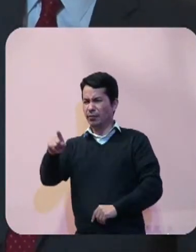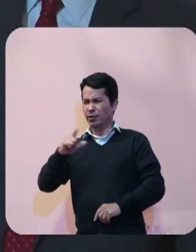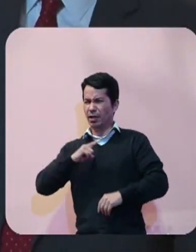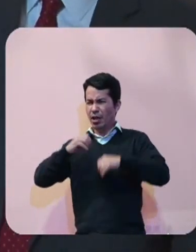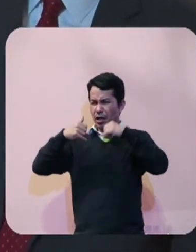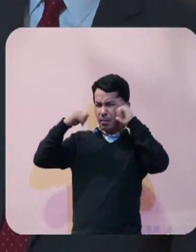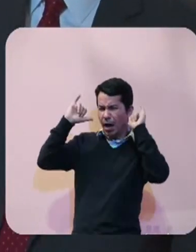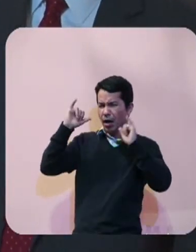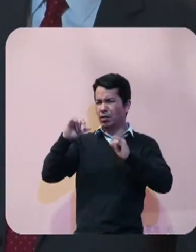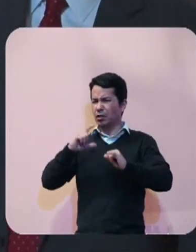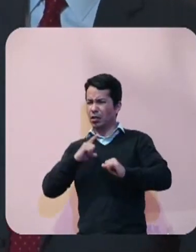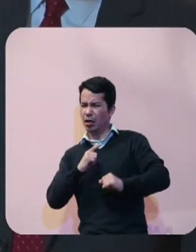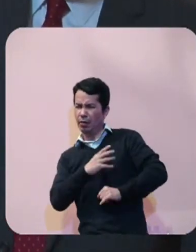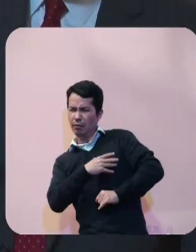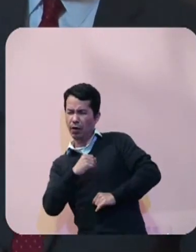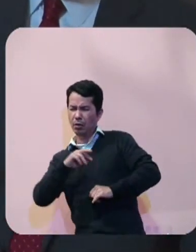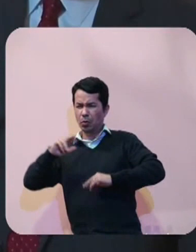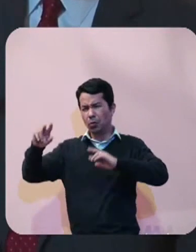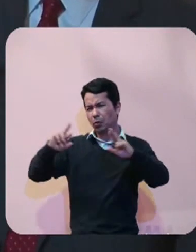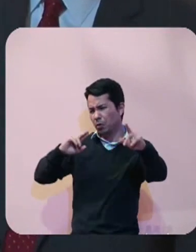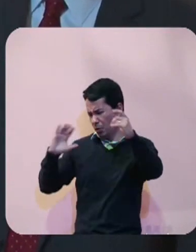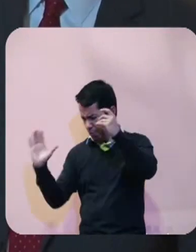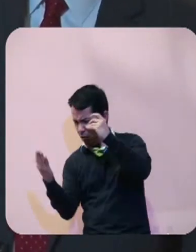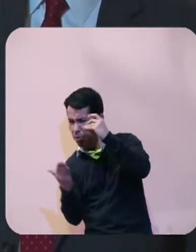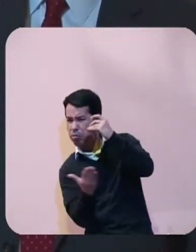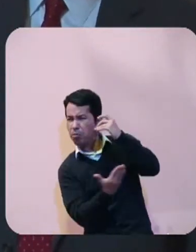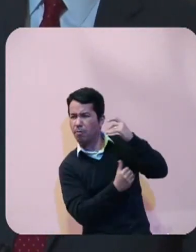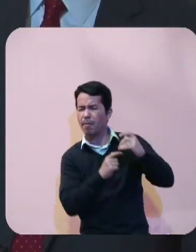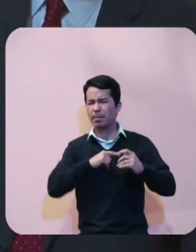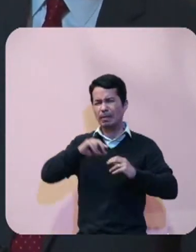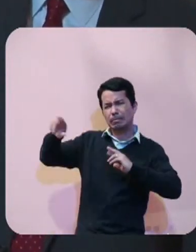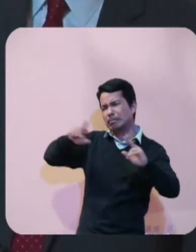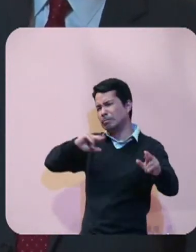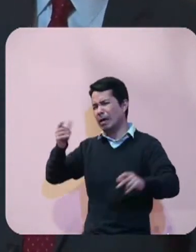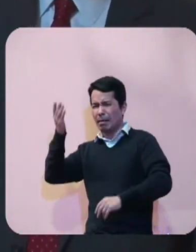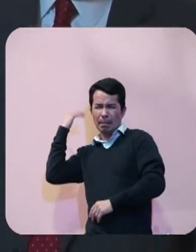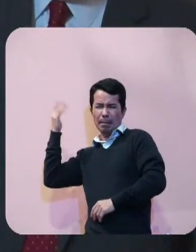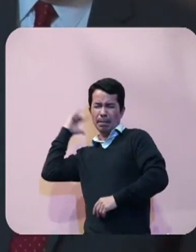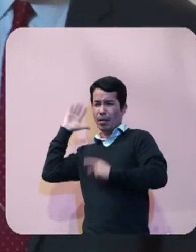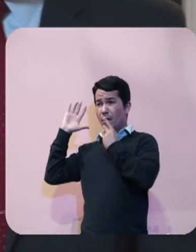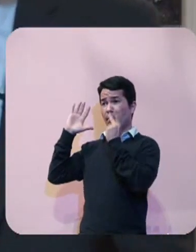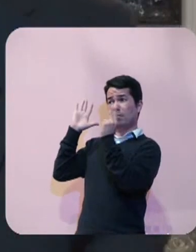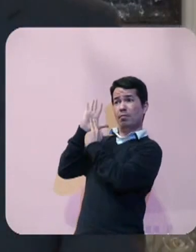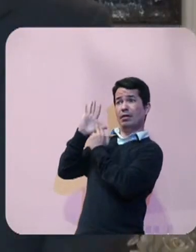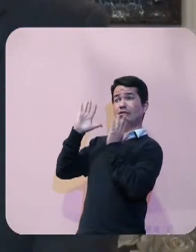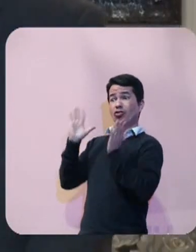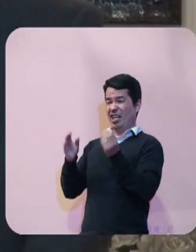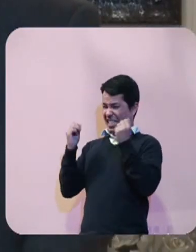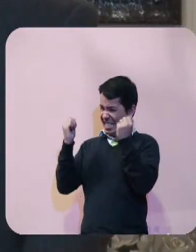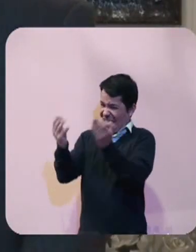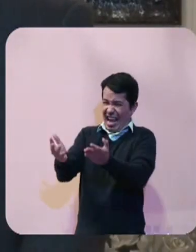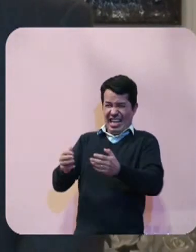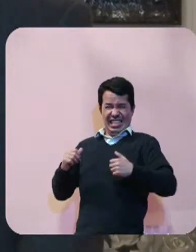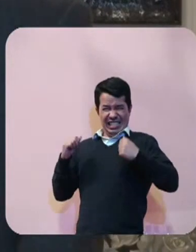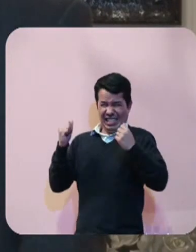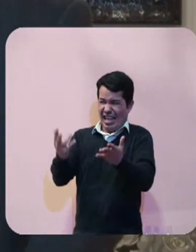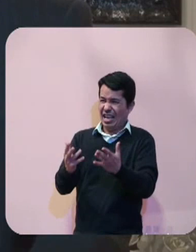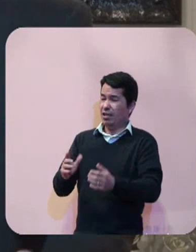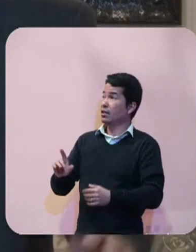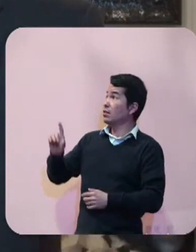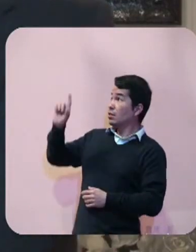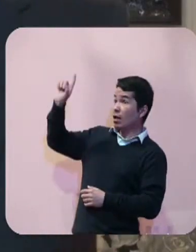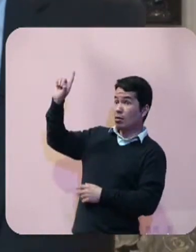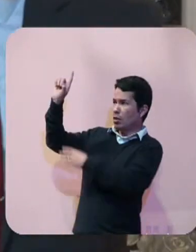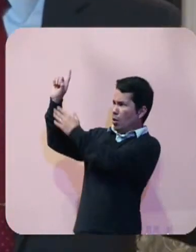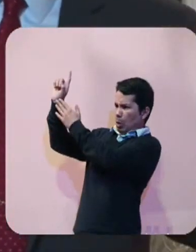nas colheitas da sua terra, na terra que ele jurou aos seus antepassados que daria a vocês. O Senhor abrirá o céu,